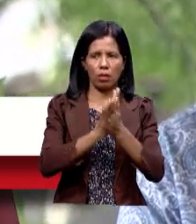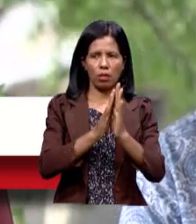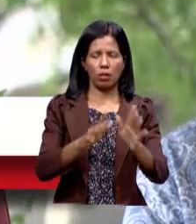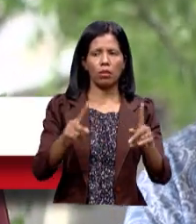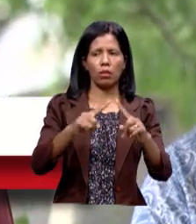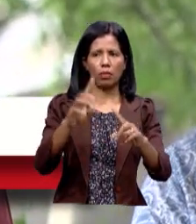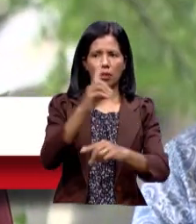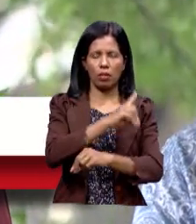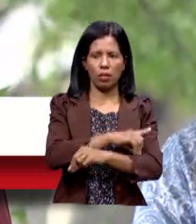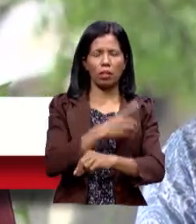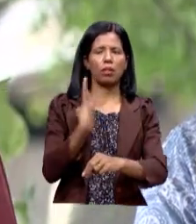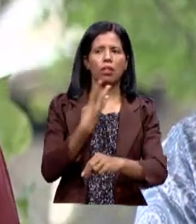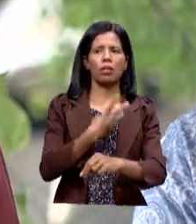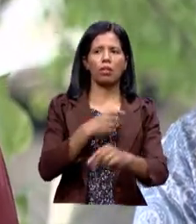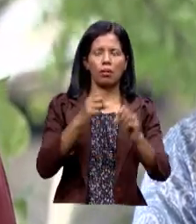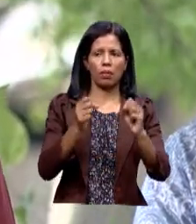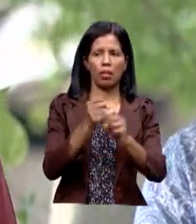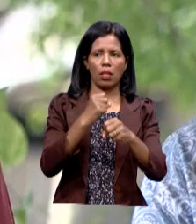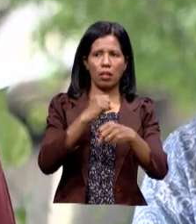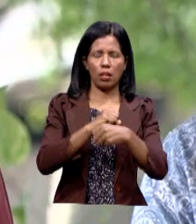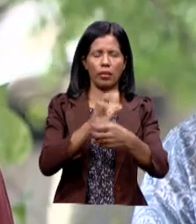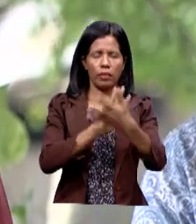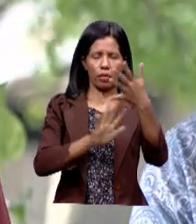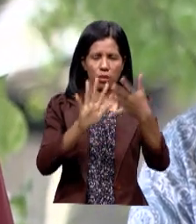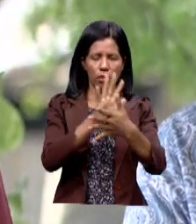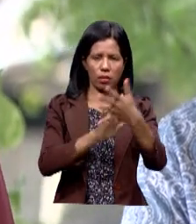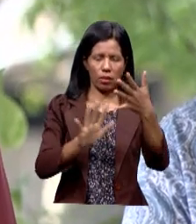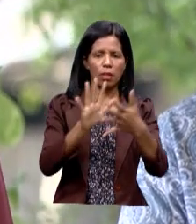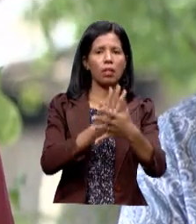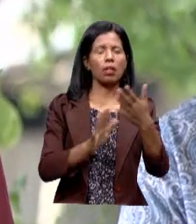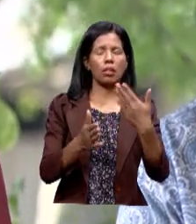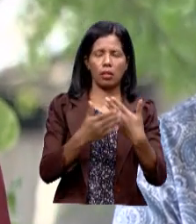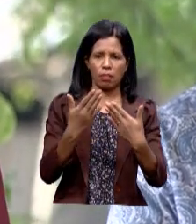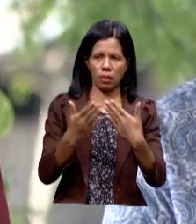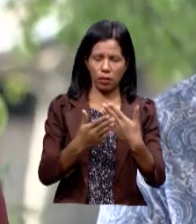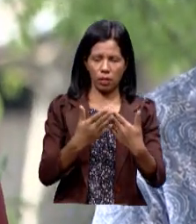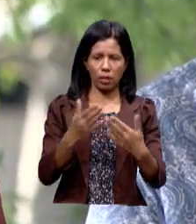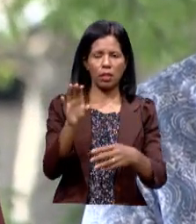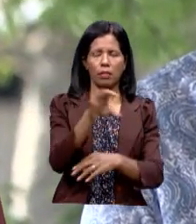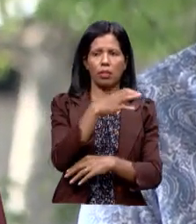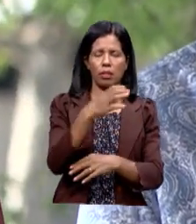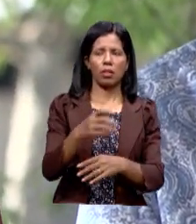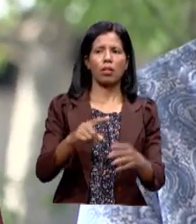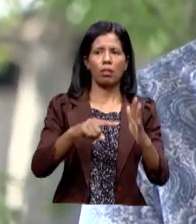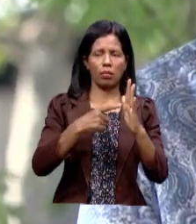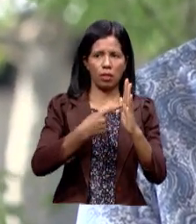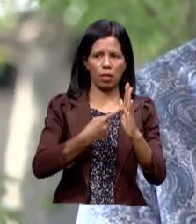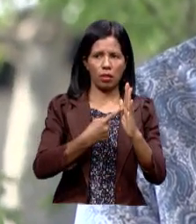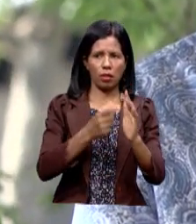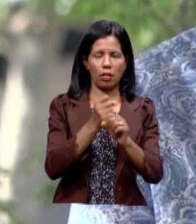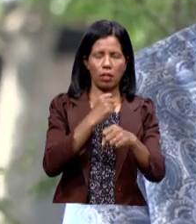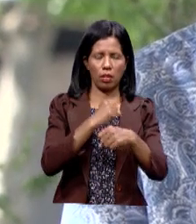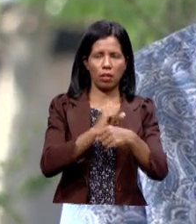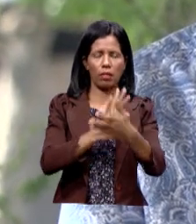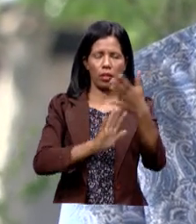hinoro ita bele realiza itania festeza simple sidane, mai be molo atu realiza